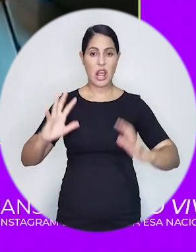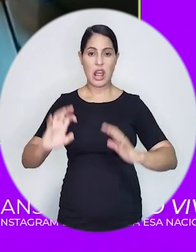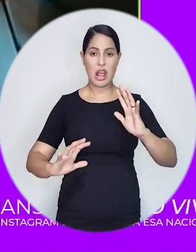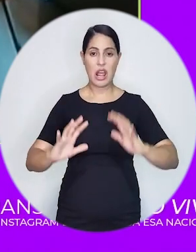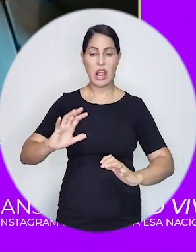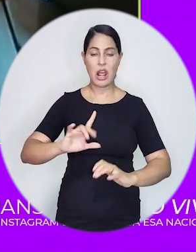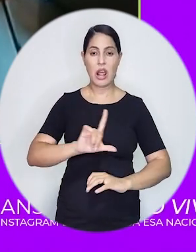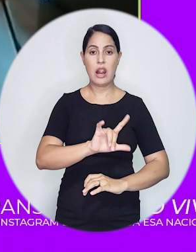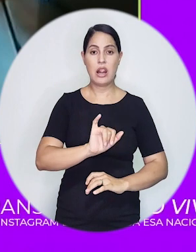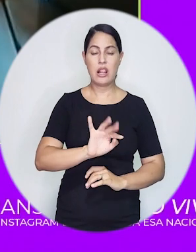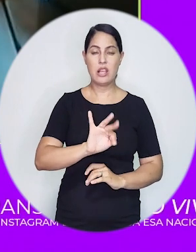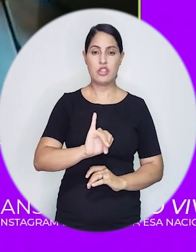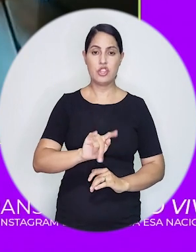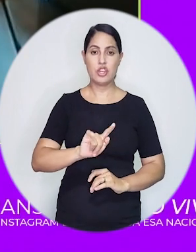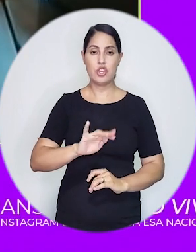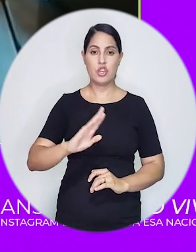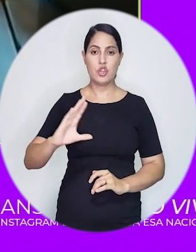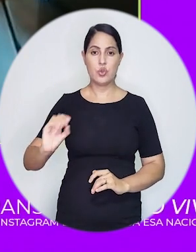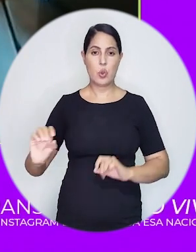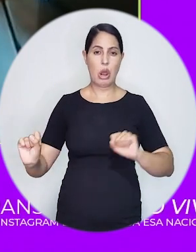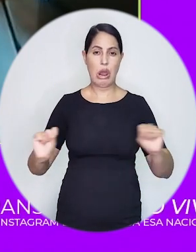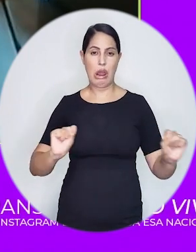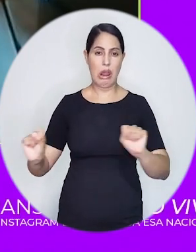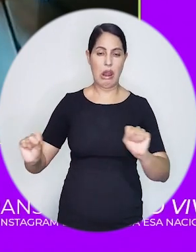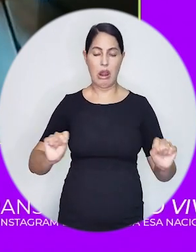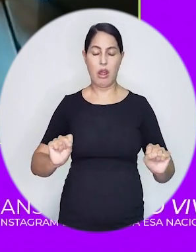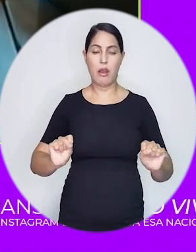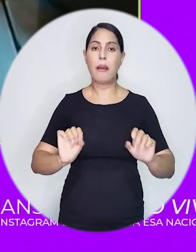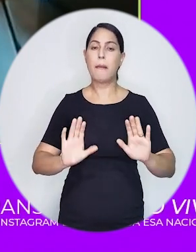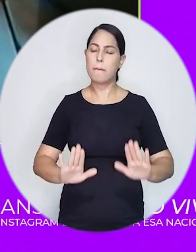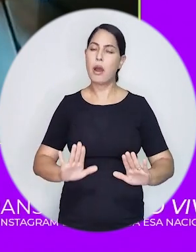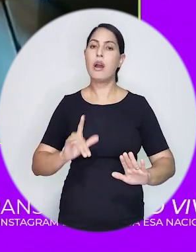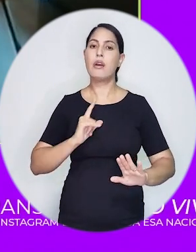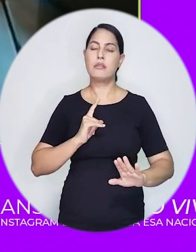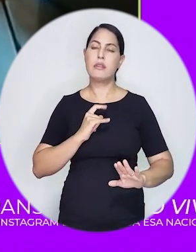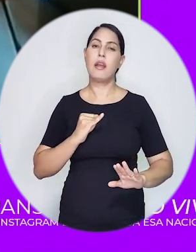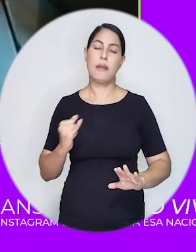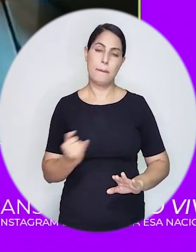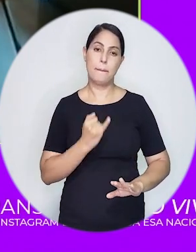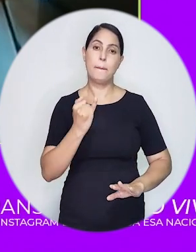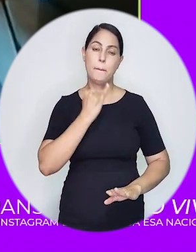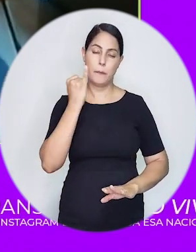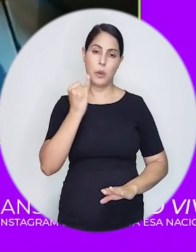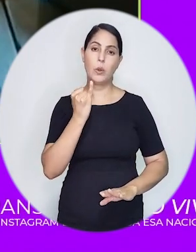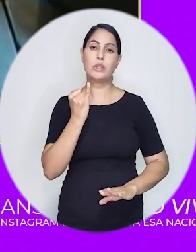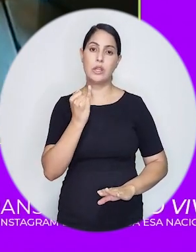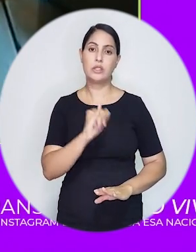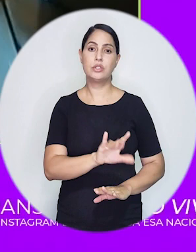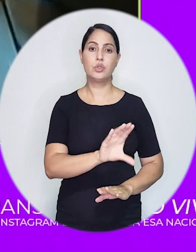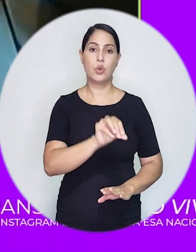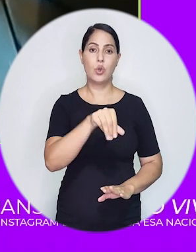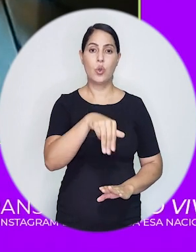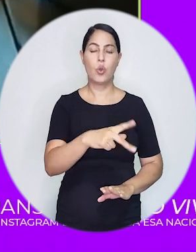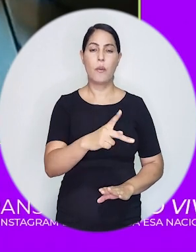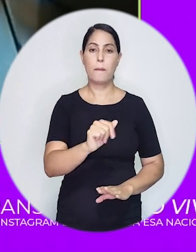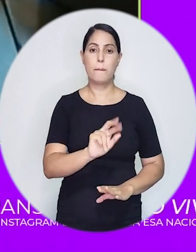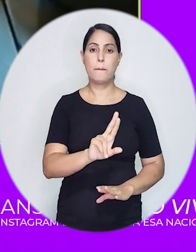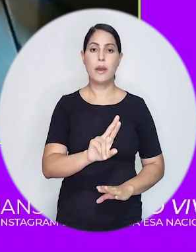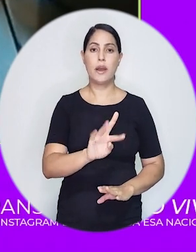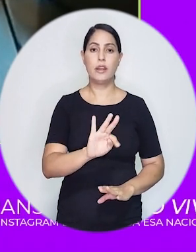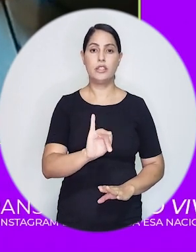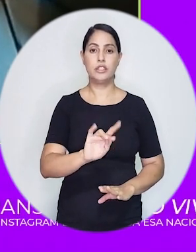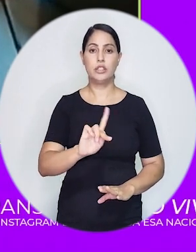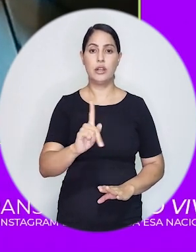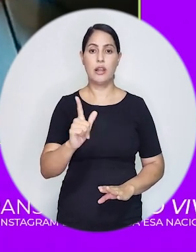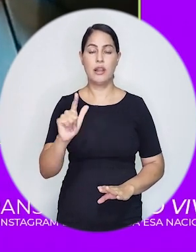defendo bastante que sim. Um dos meus livros chama, inclusive, Guarda Compartilhada Coativa, onde eu defendo essa aplicação da guarda em